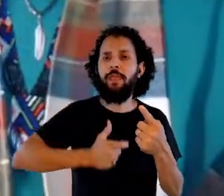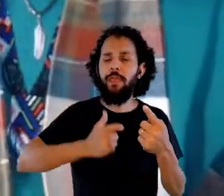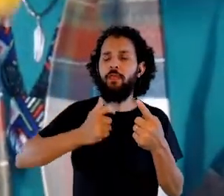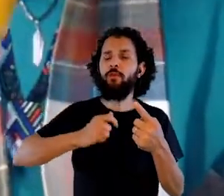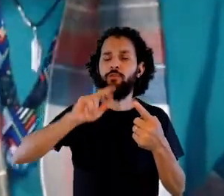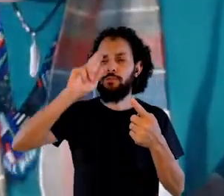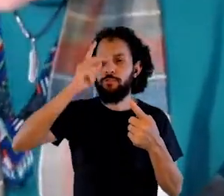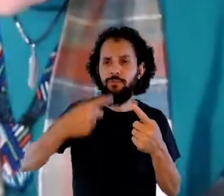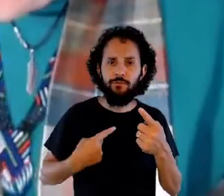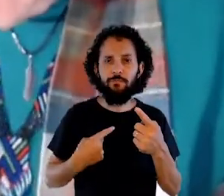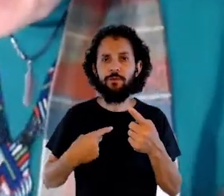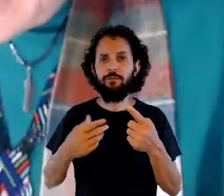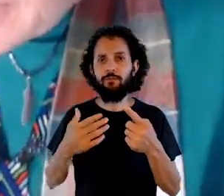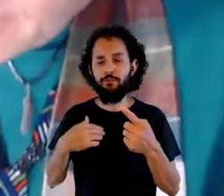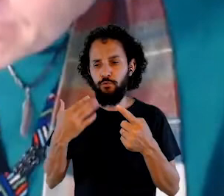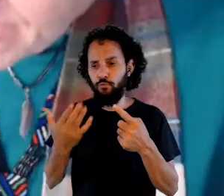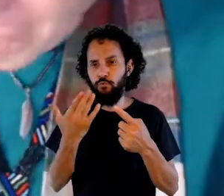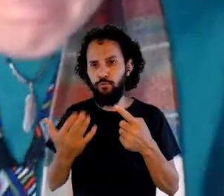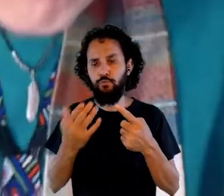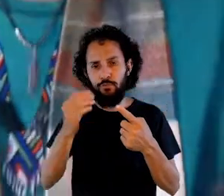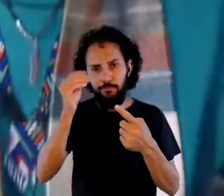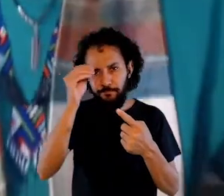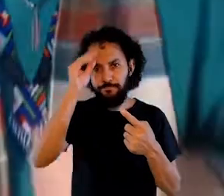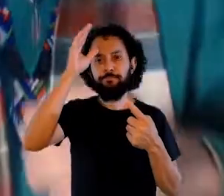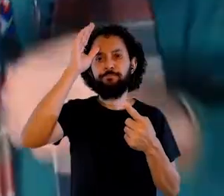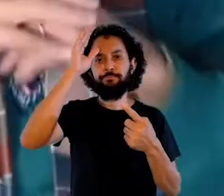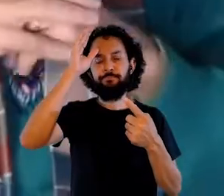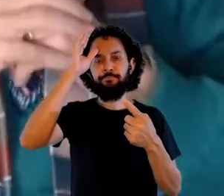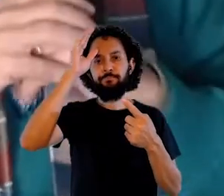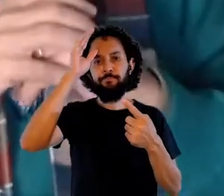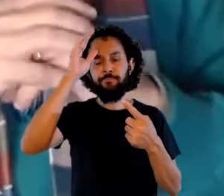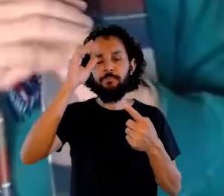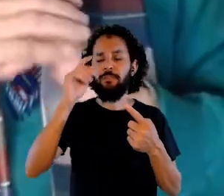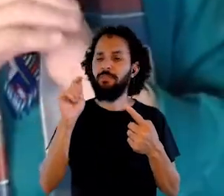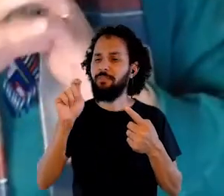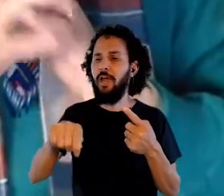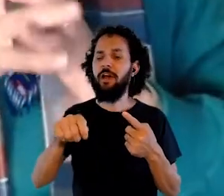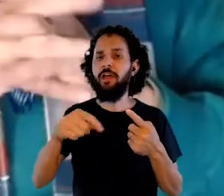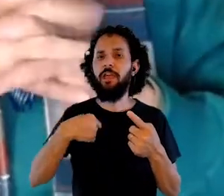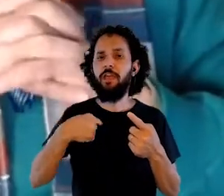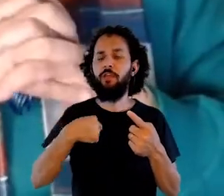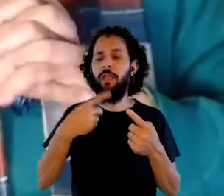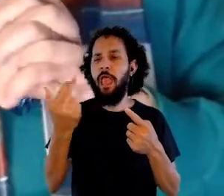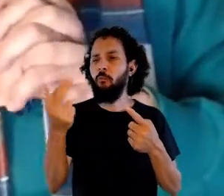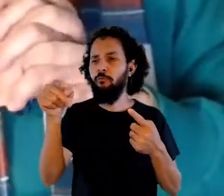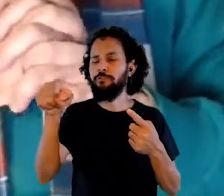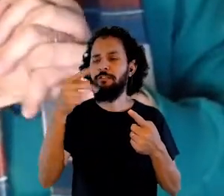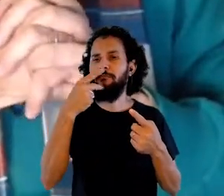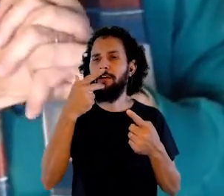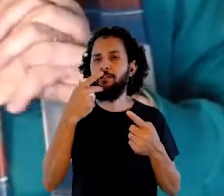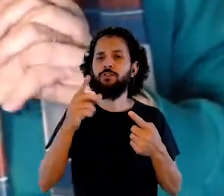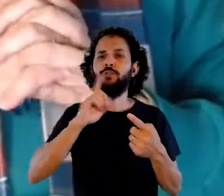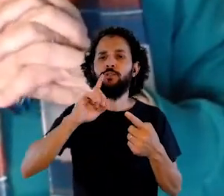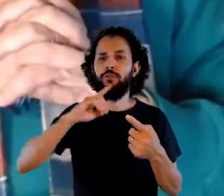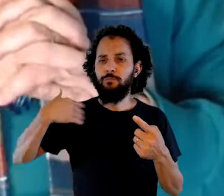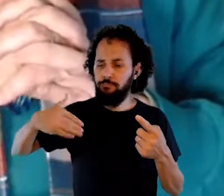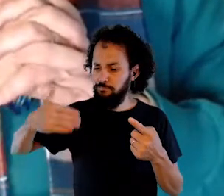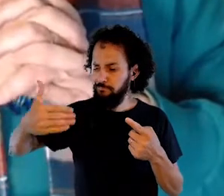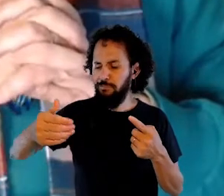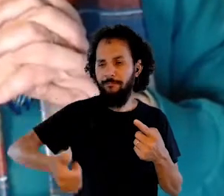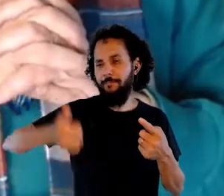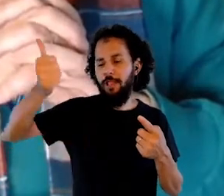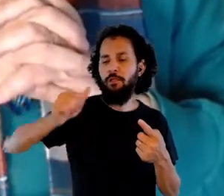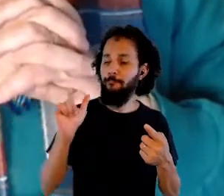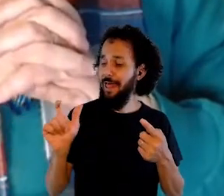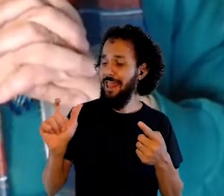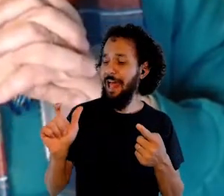meu autoconhecimento, né, posso, como você falou, melhorar a cada dia e usar a minha palavra como pessoa, e